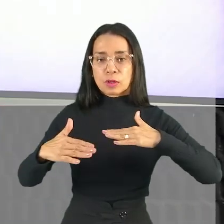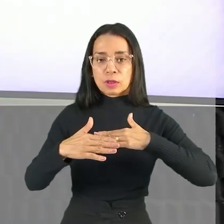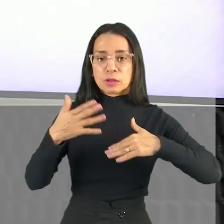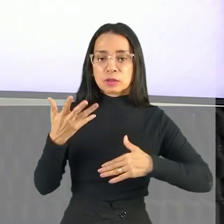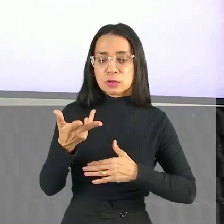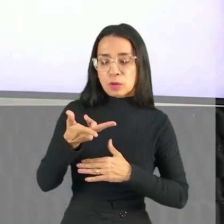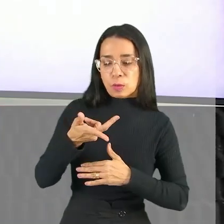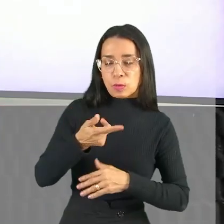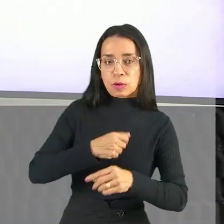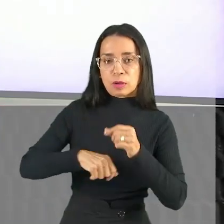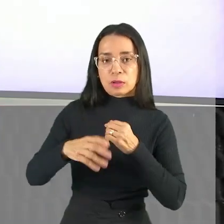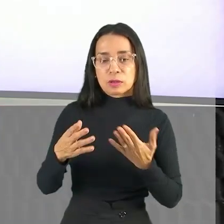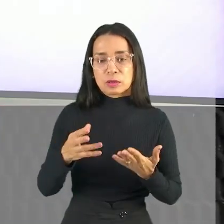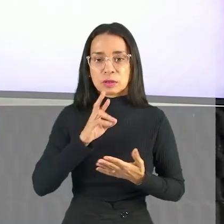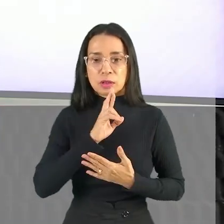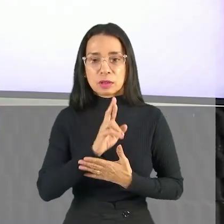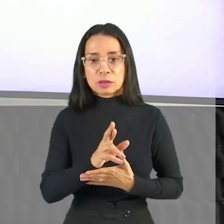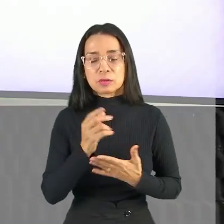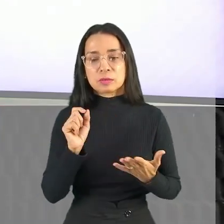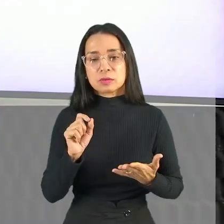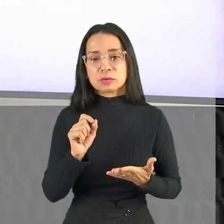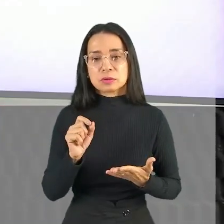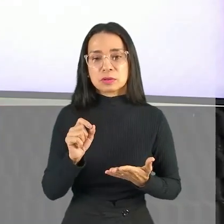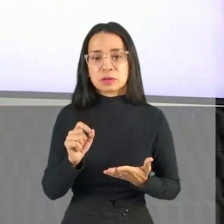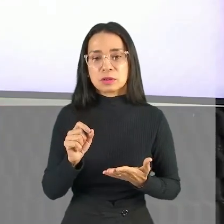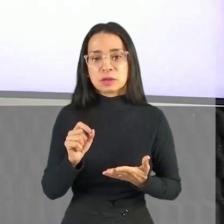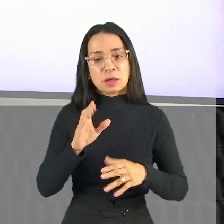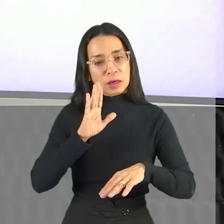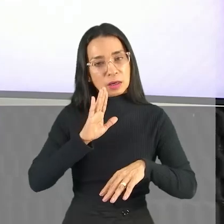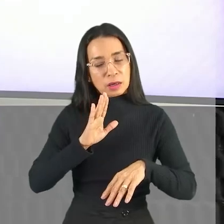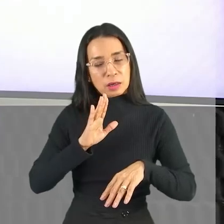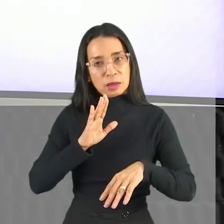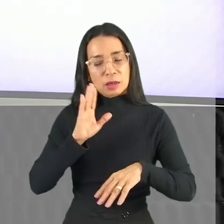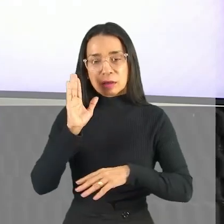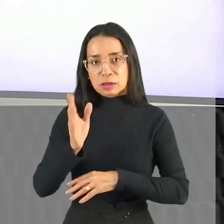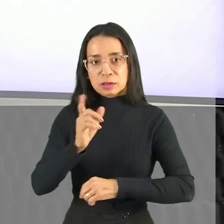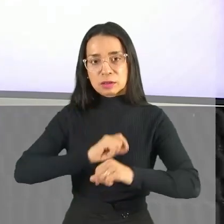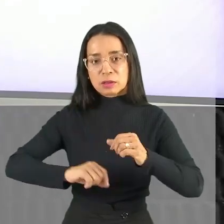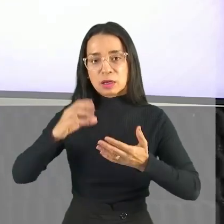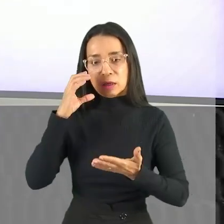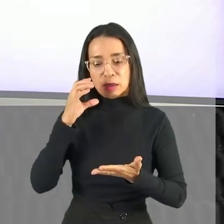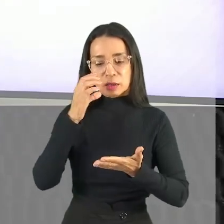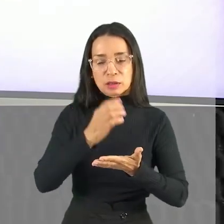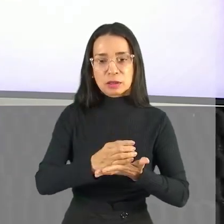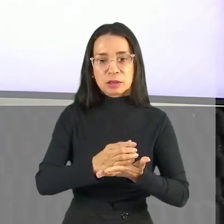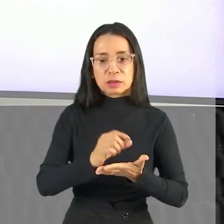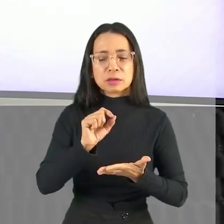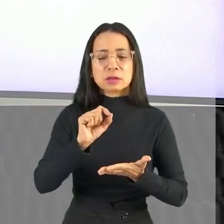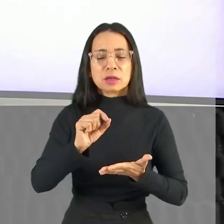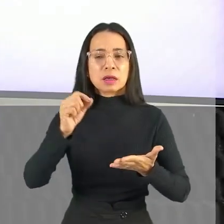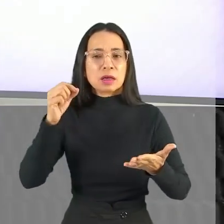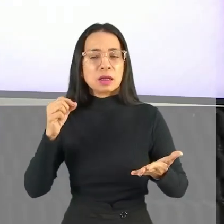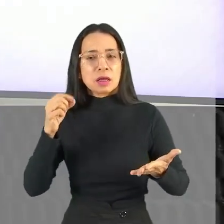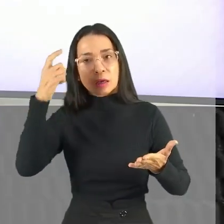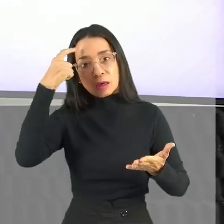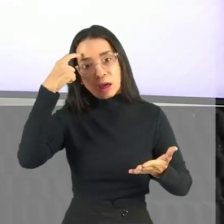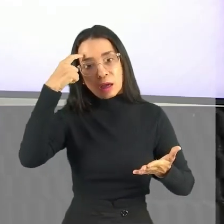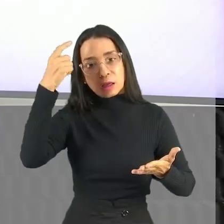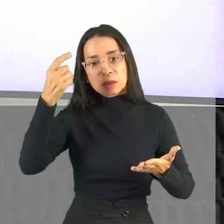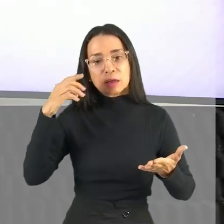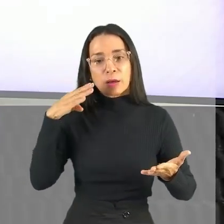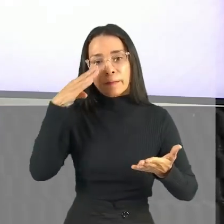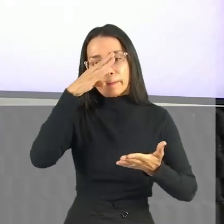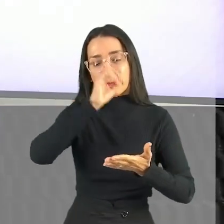essa pergunta, olha que coisa interessante, já é a sua tese. A tese é a ideia principal da sua redação e ela